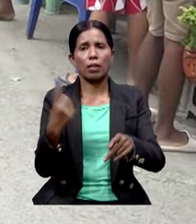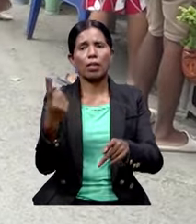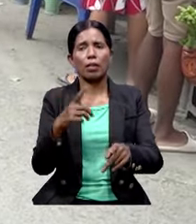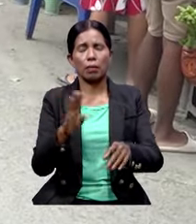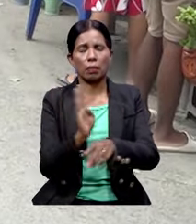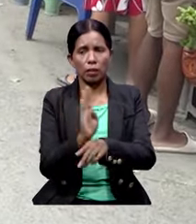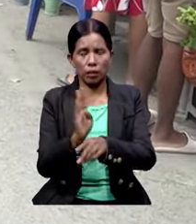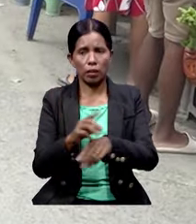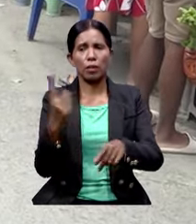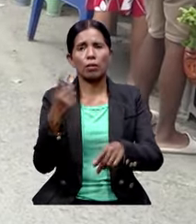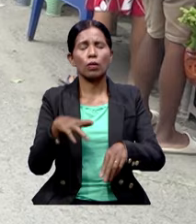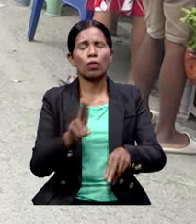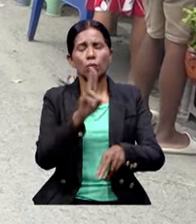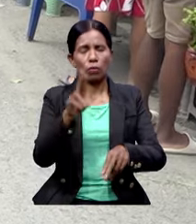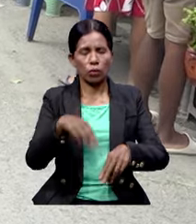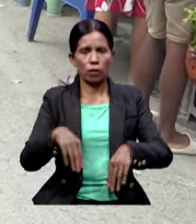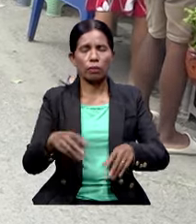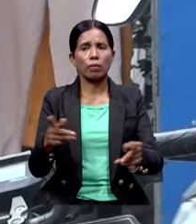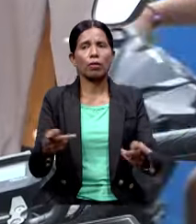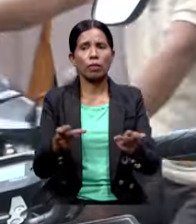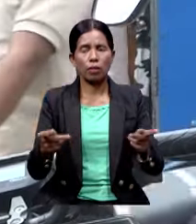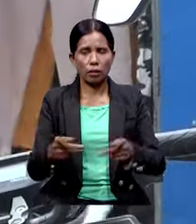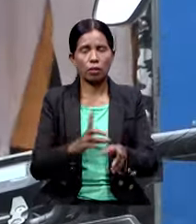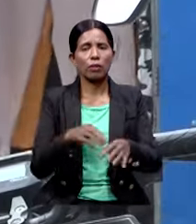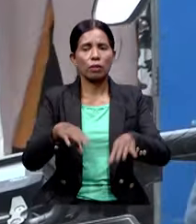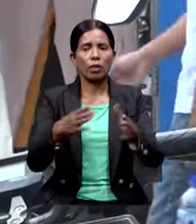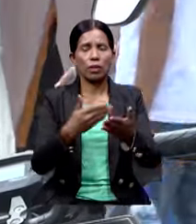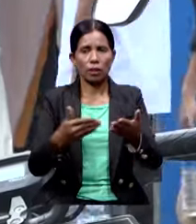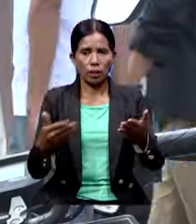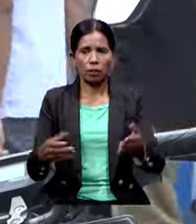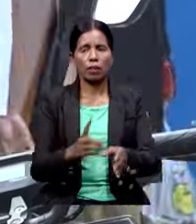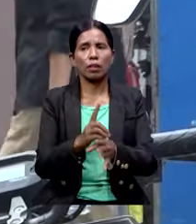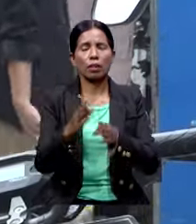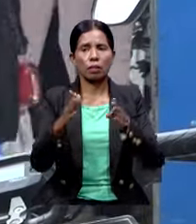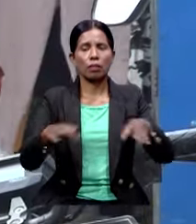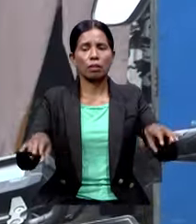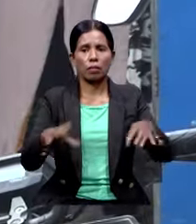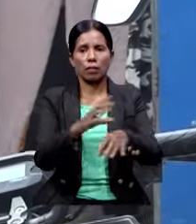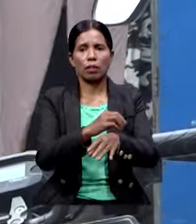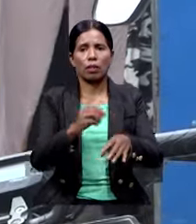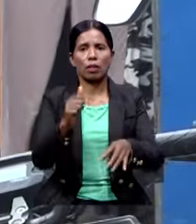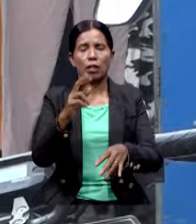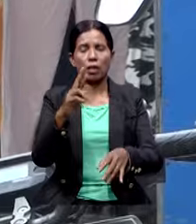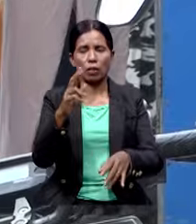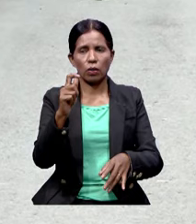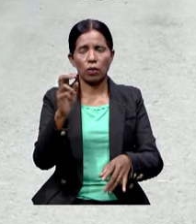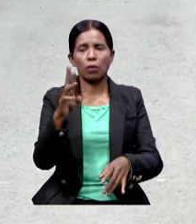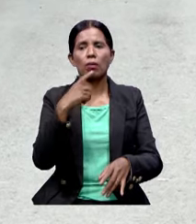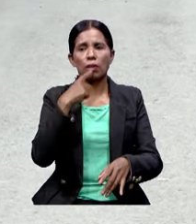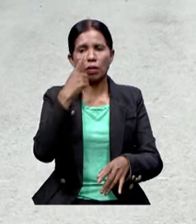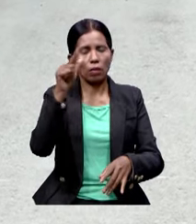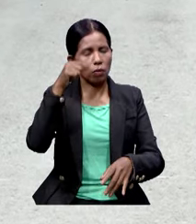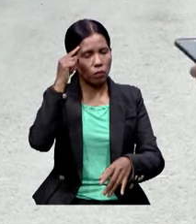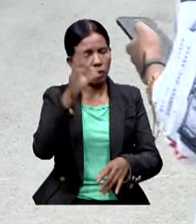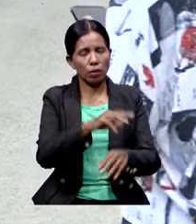espaço público sira hodi fansasan. Diretor Serviço Municipal Gestão Mercado no Turismo, Arthur Henrique Sateten, governo